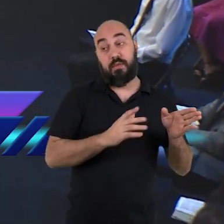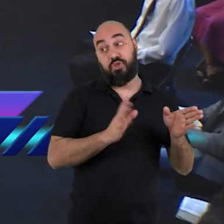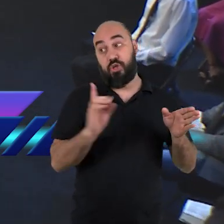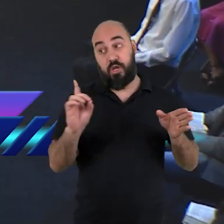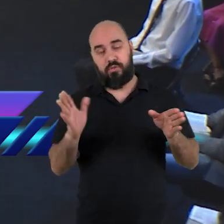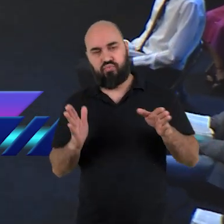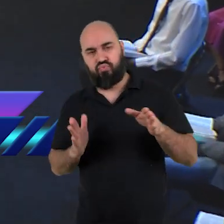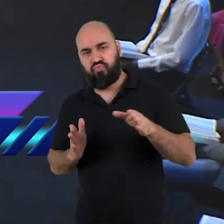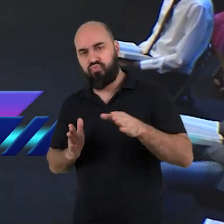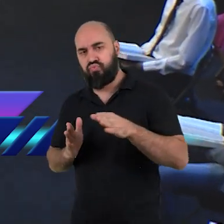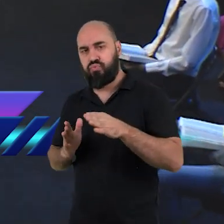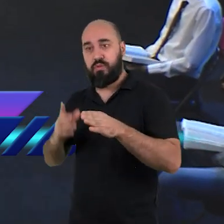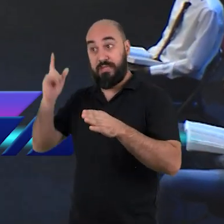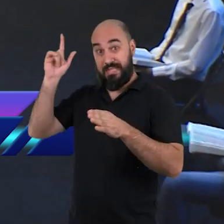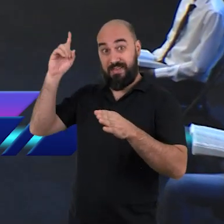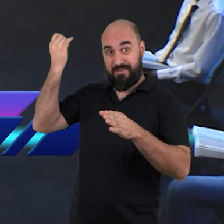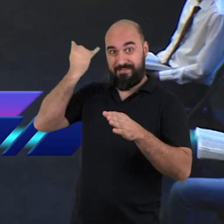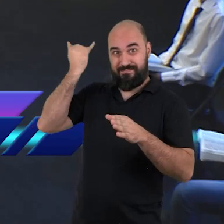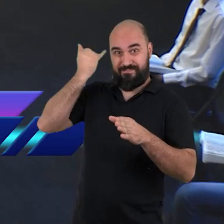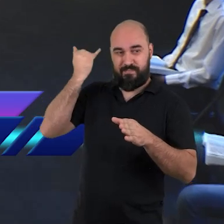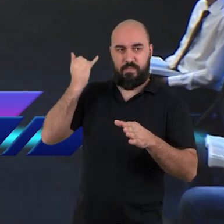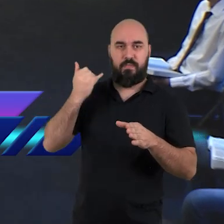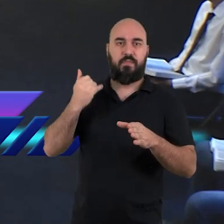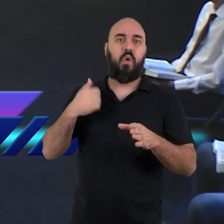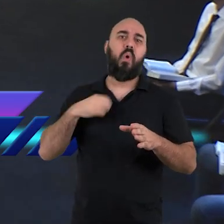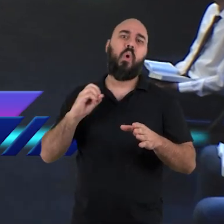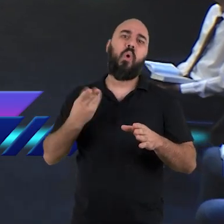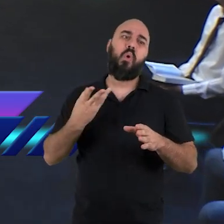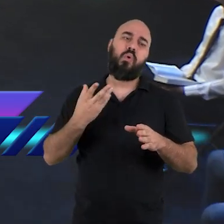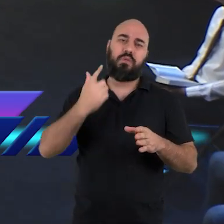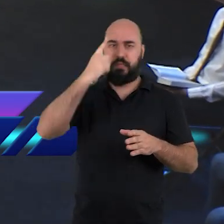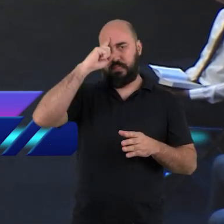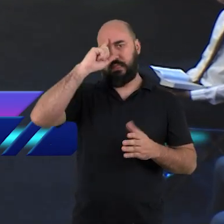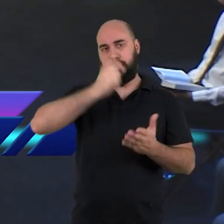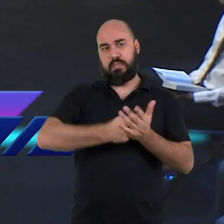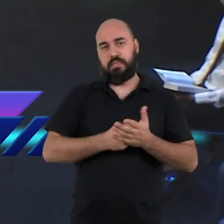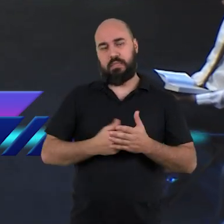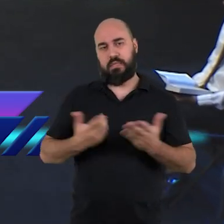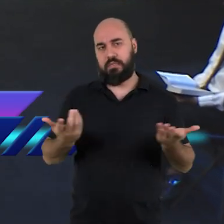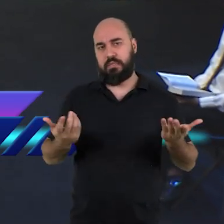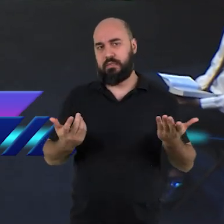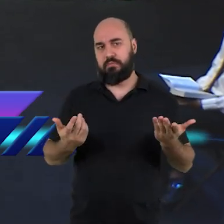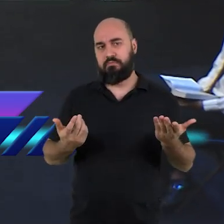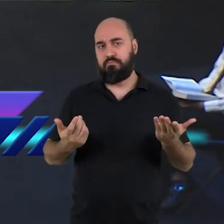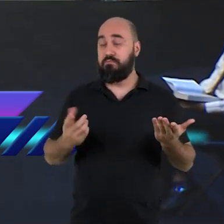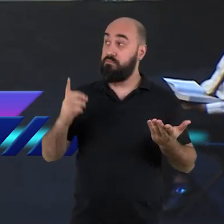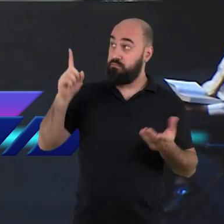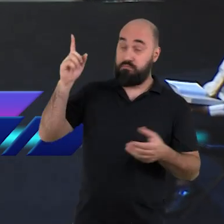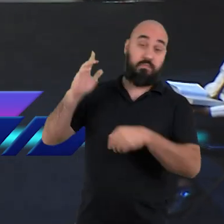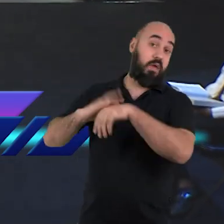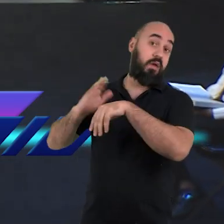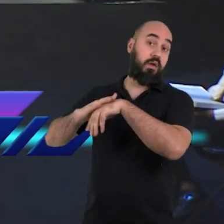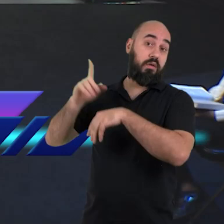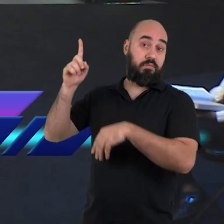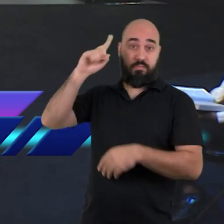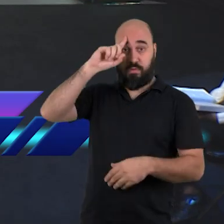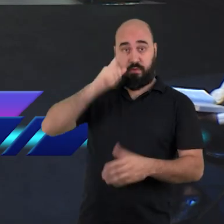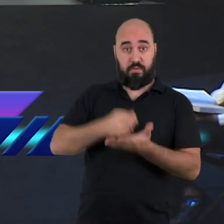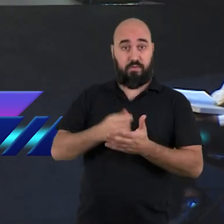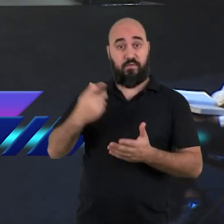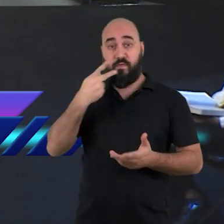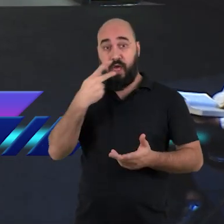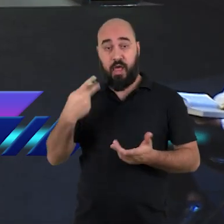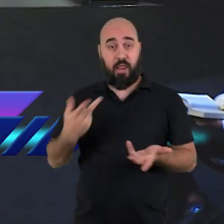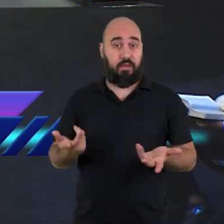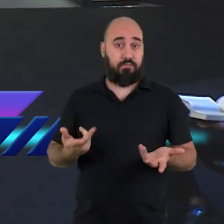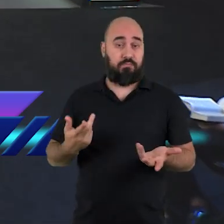direita. Vai para a direita. As pessoas decidem de acordo com o chamado de Deus e a sua situação. Mas